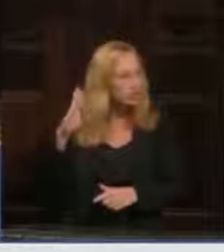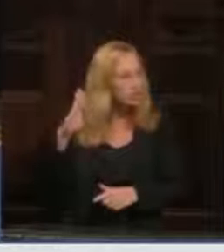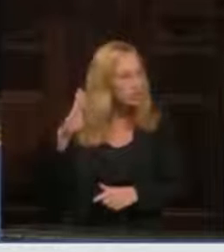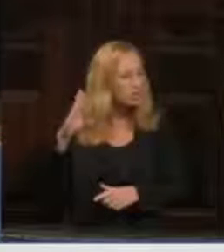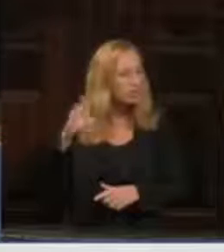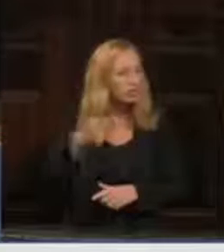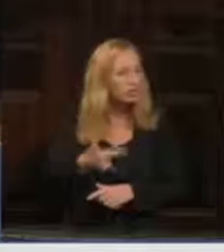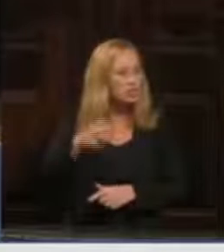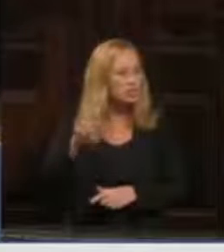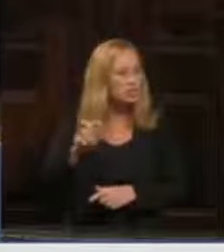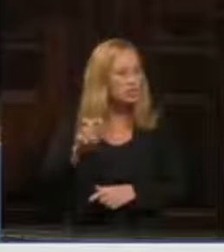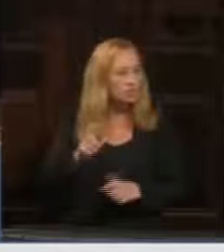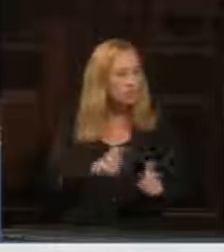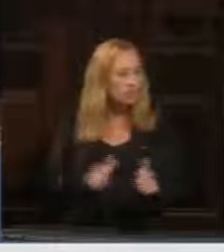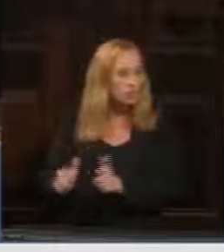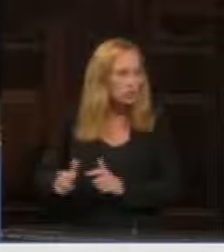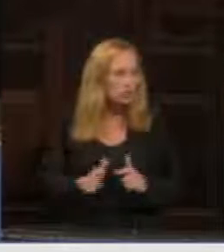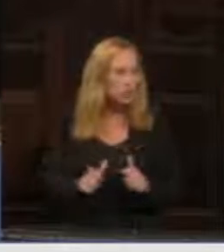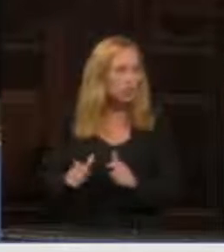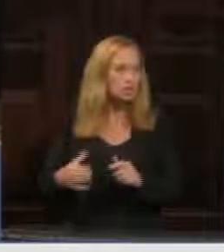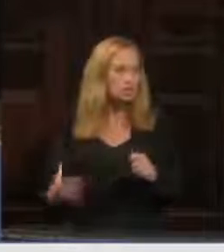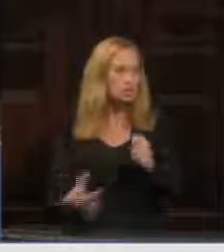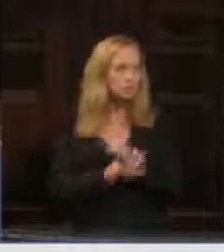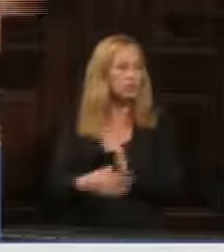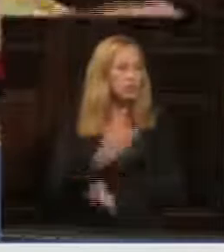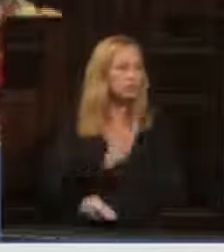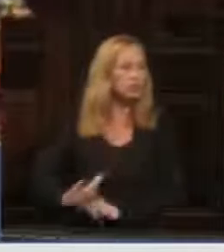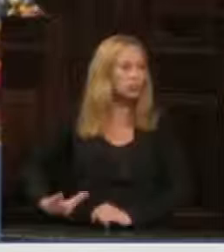circunscrições integradas da segurança pública.